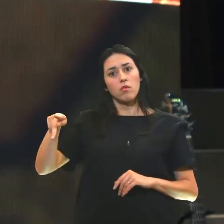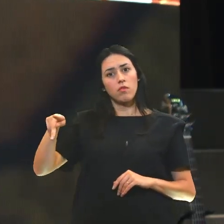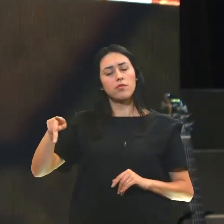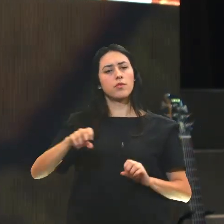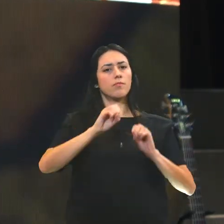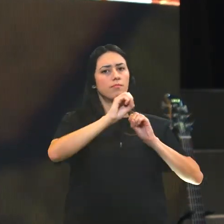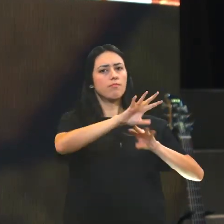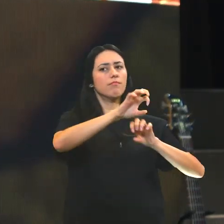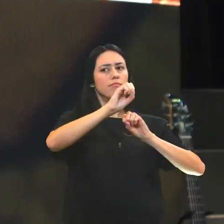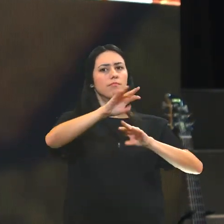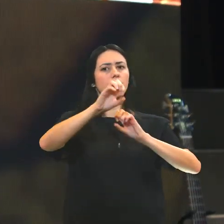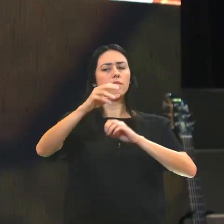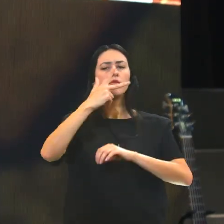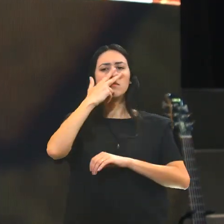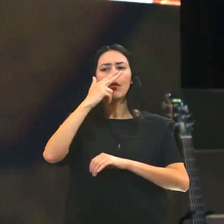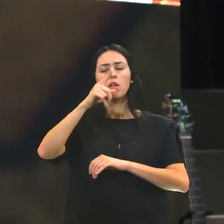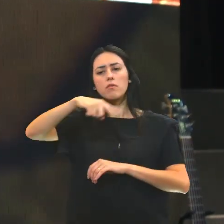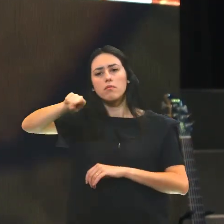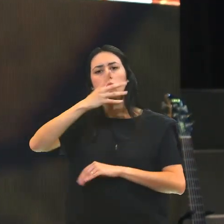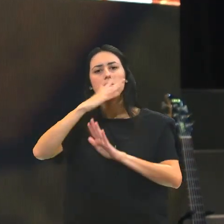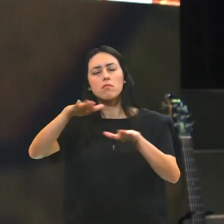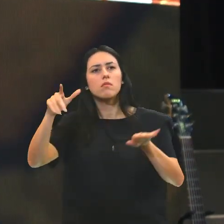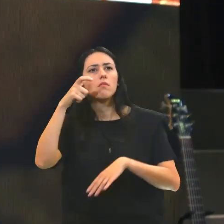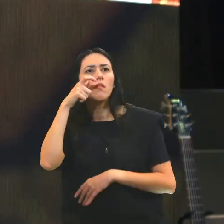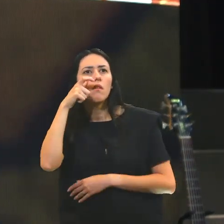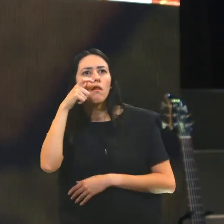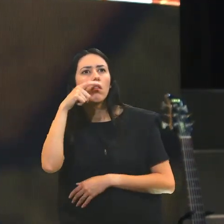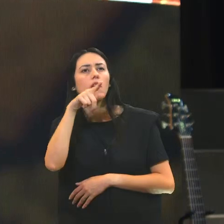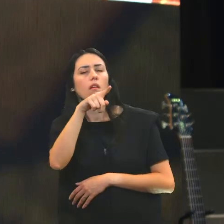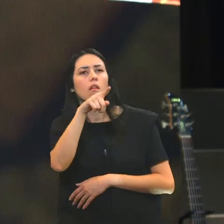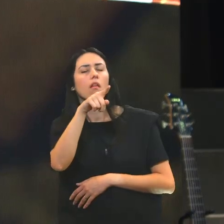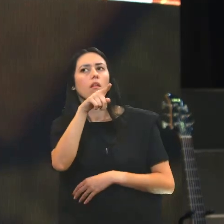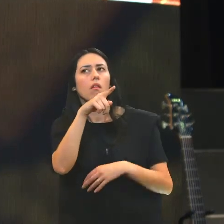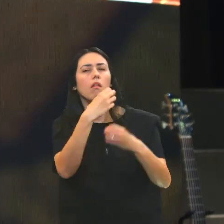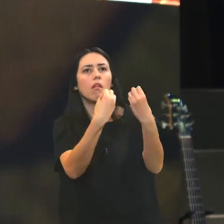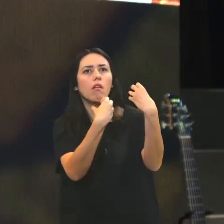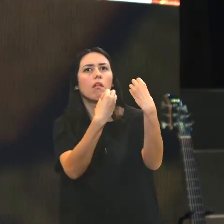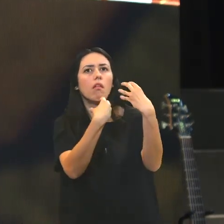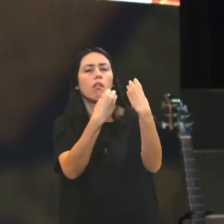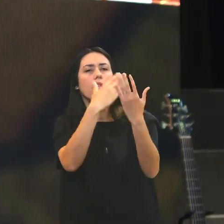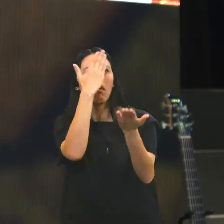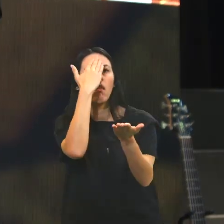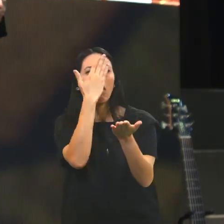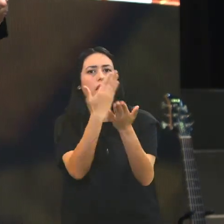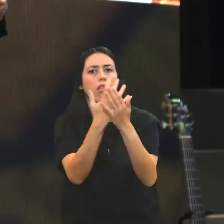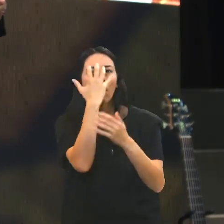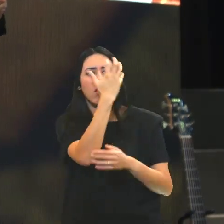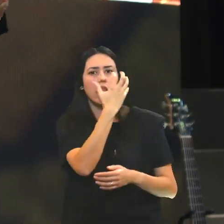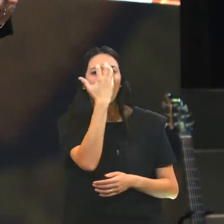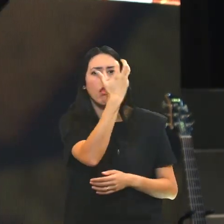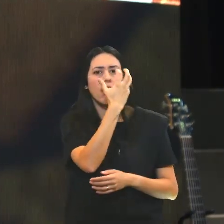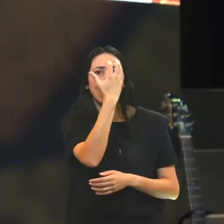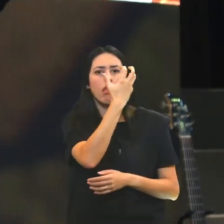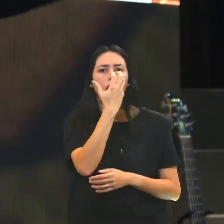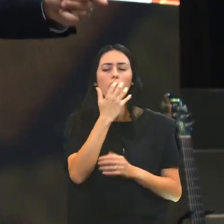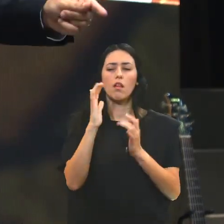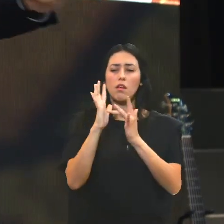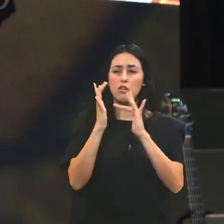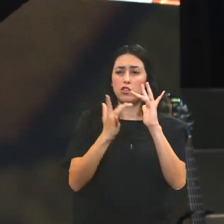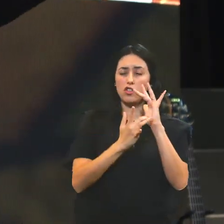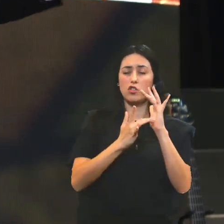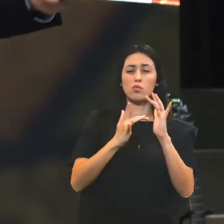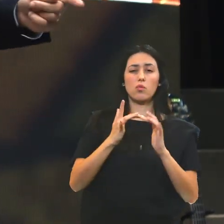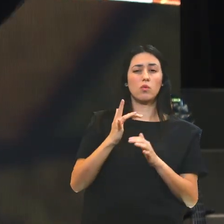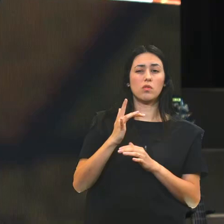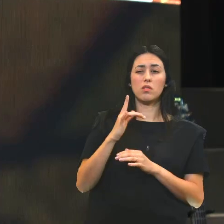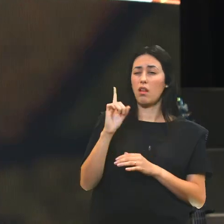tirar da cabeça das crianças a verdade de que Jesus é real e de que Ele é Salvador